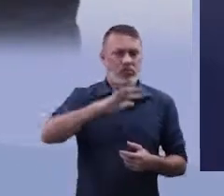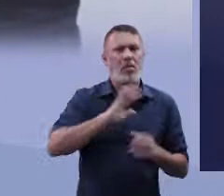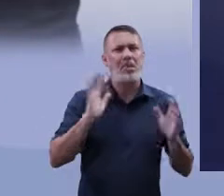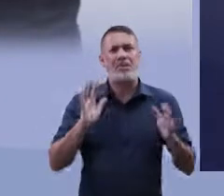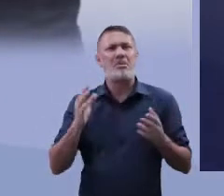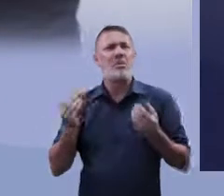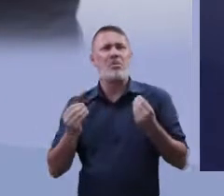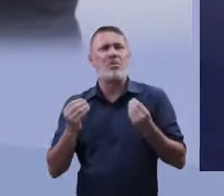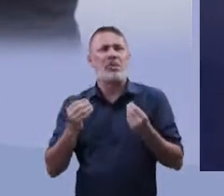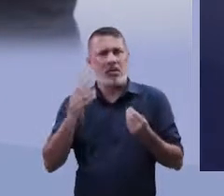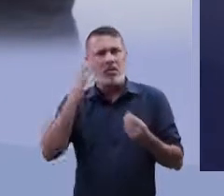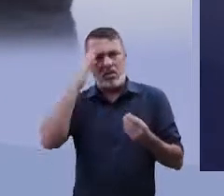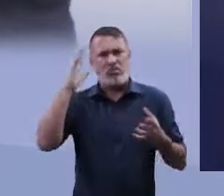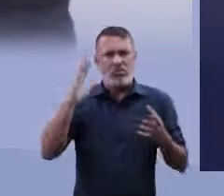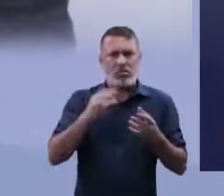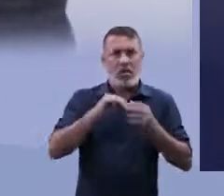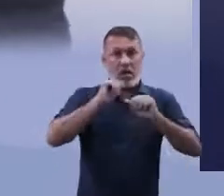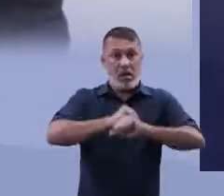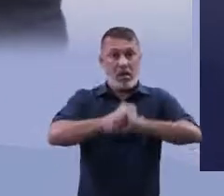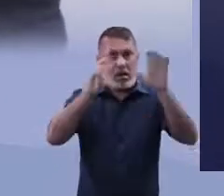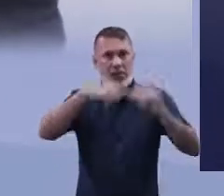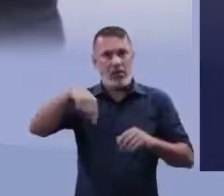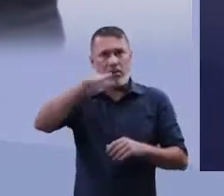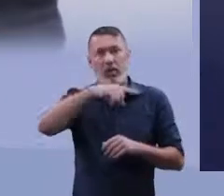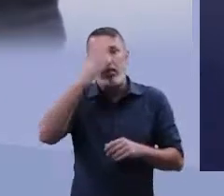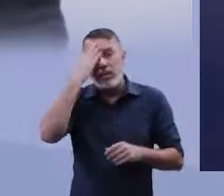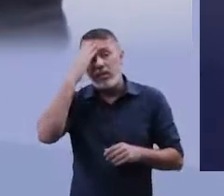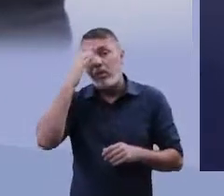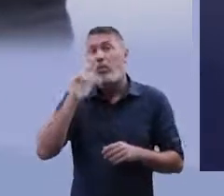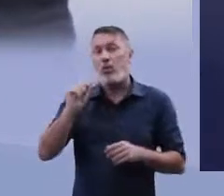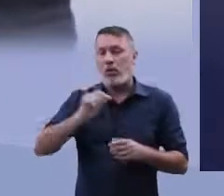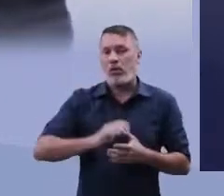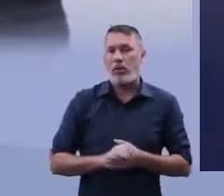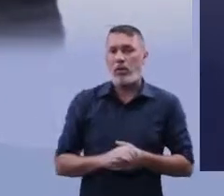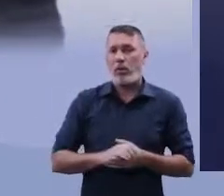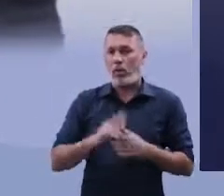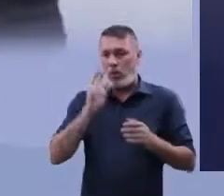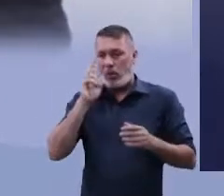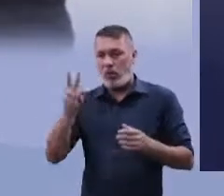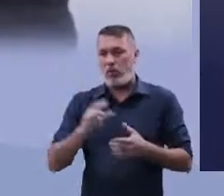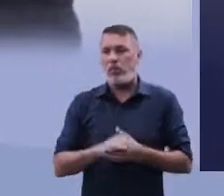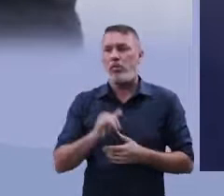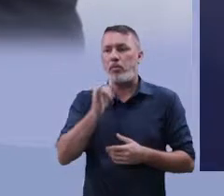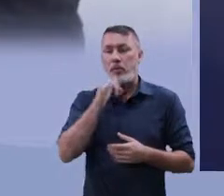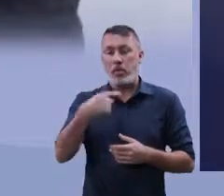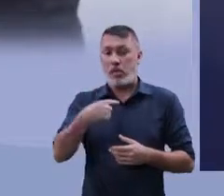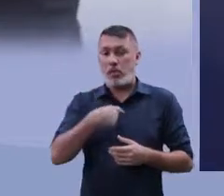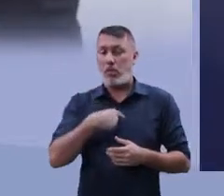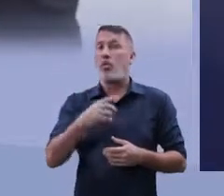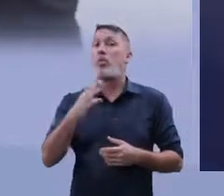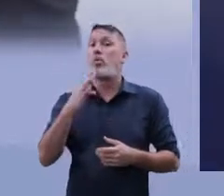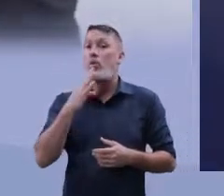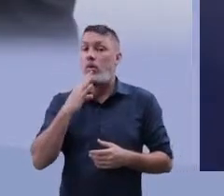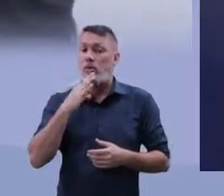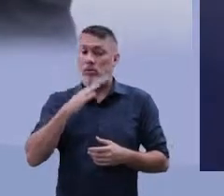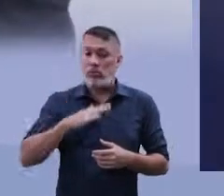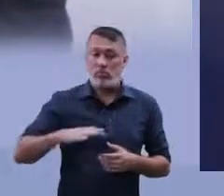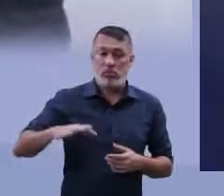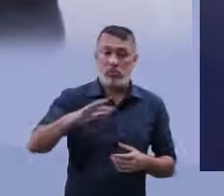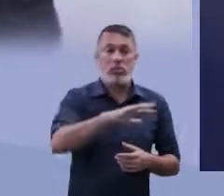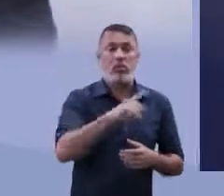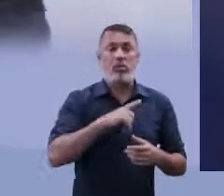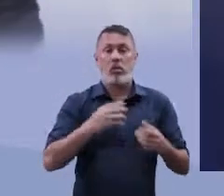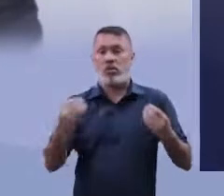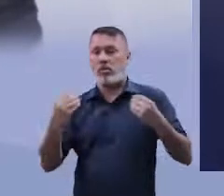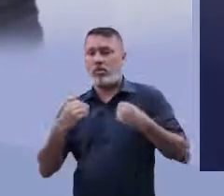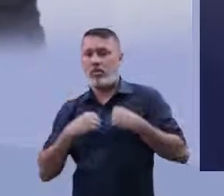um pouquinho aqui melhor e ficar claro para você, a gente precisa entender o seguinte: ok, eu conheço a partir dos dados